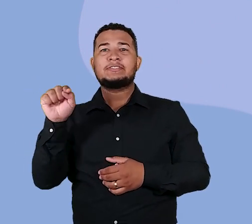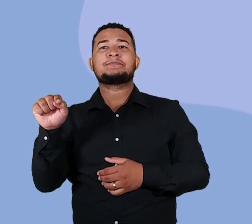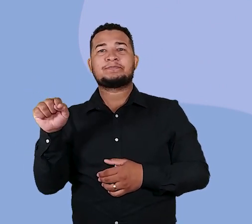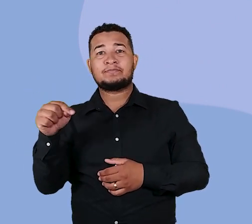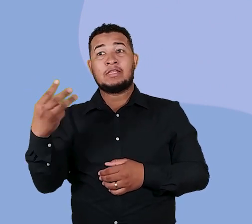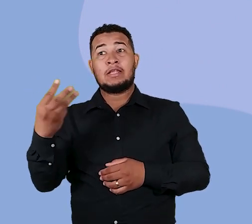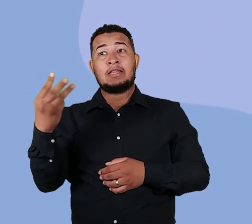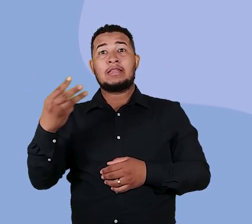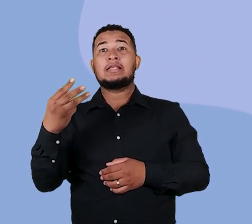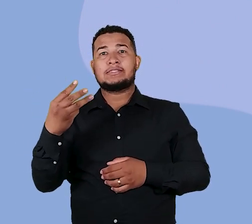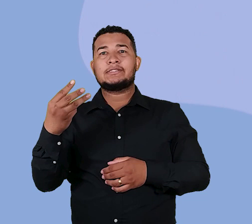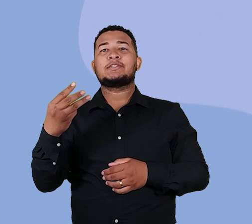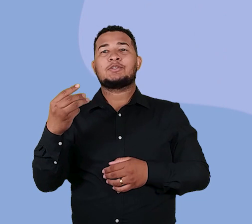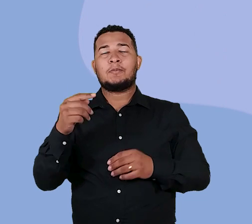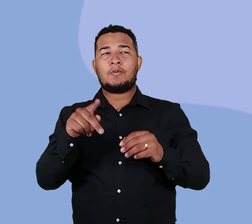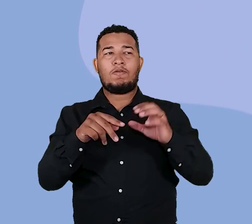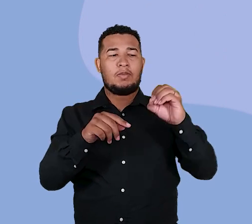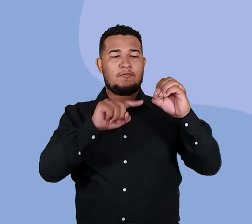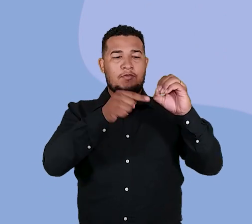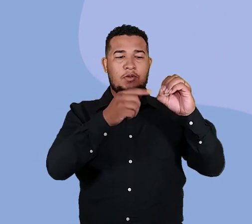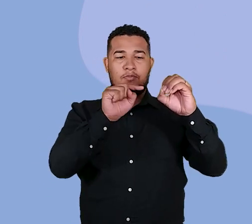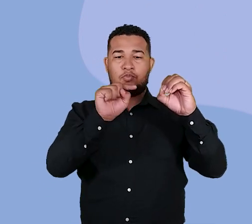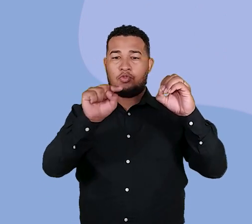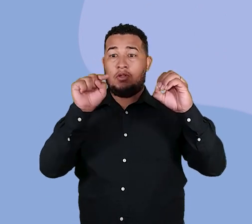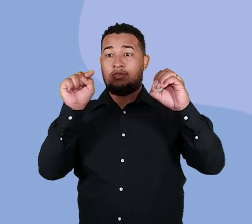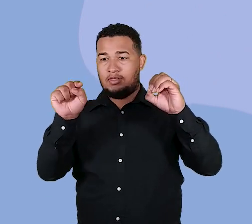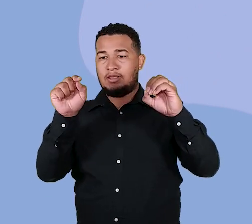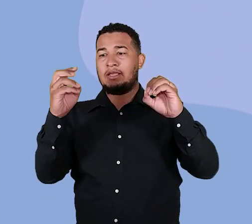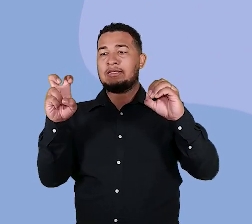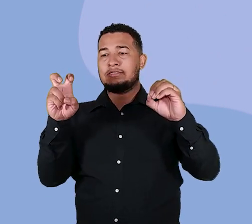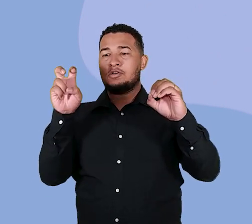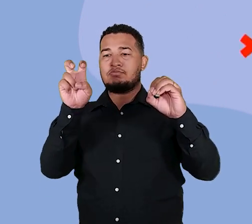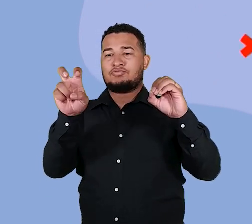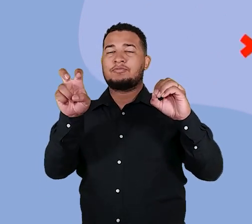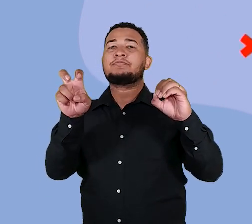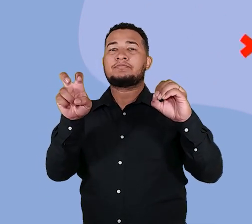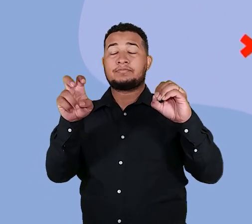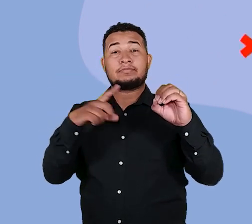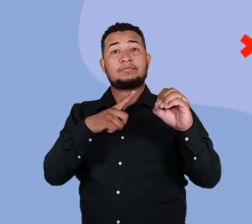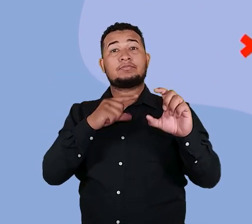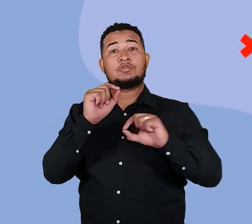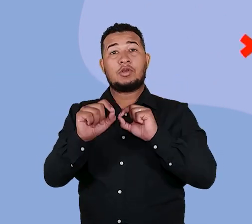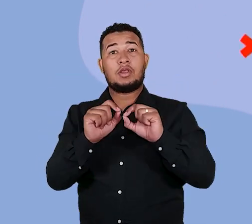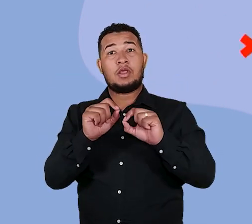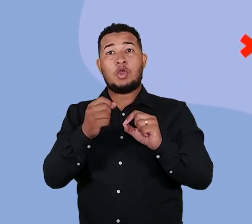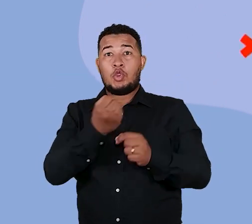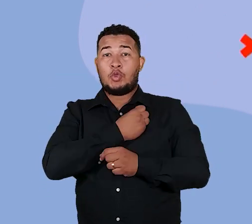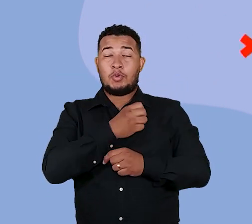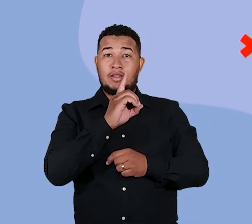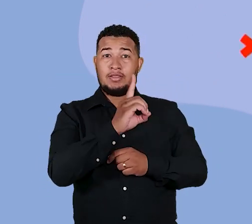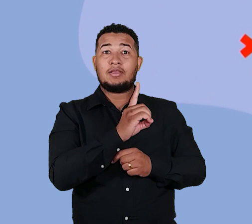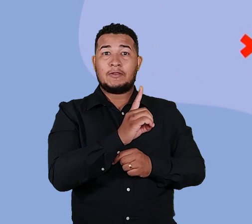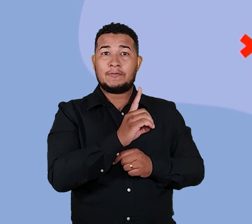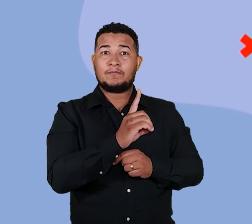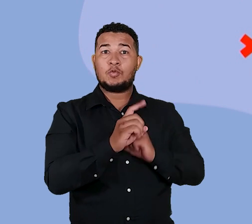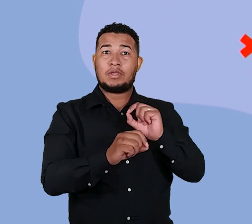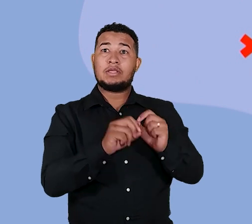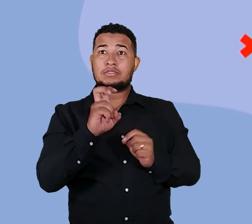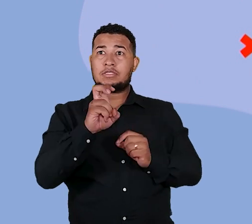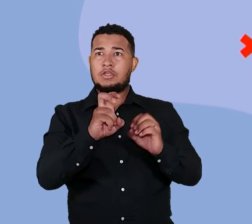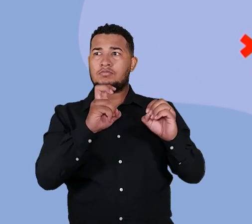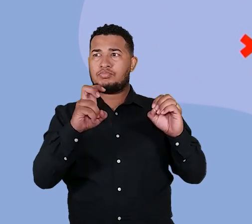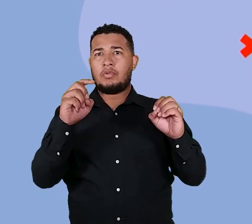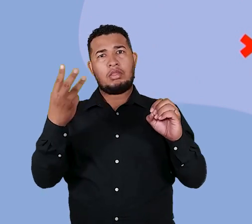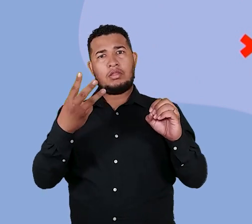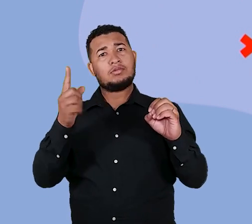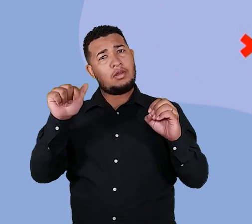tem que estar no terceiro dígito depois da vírgula. Então nós temos aqui a opção D, onde o